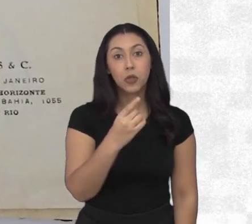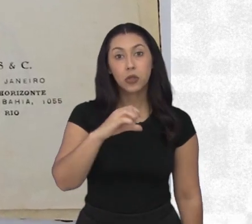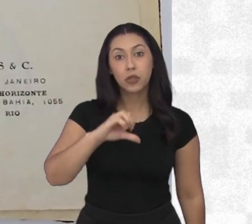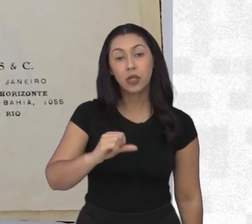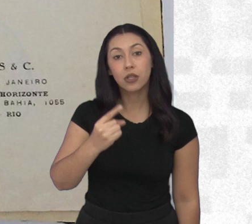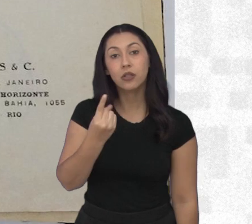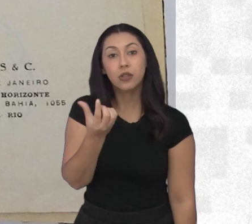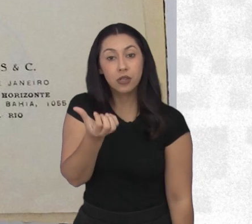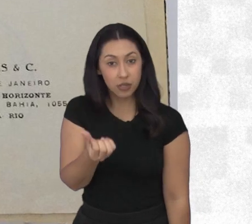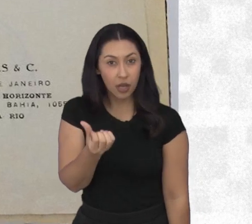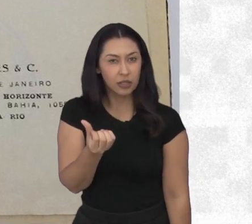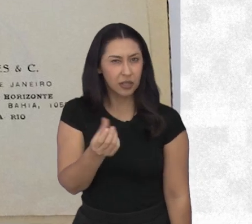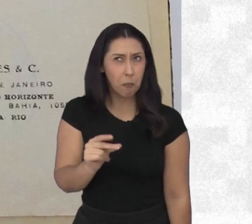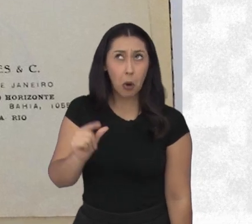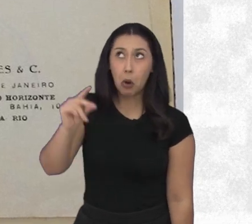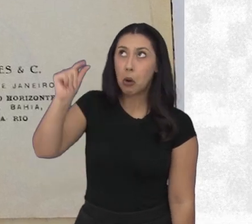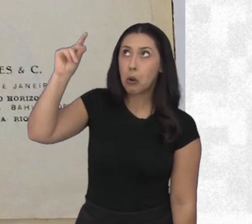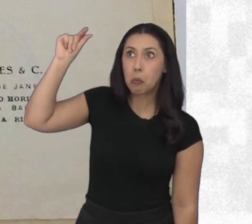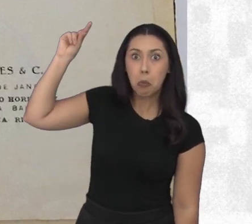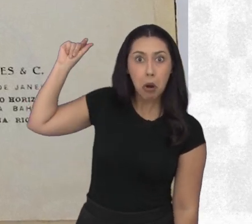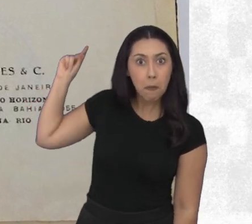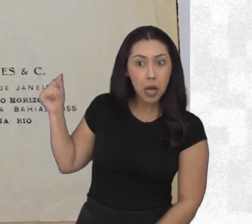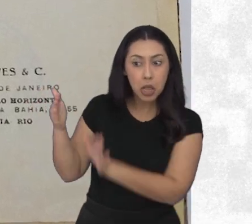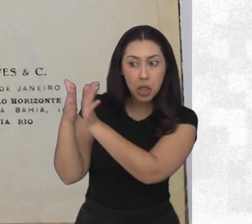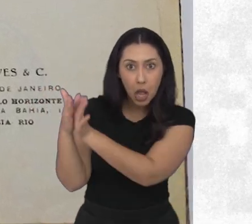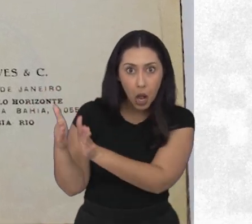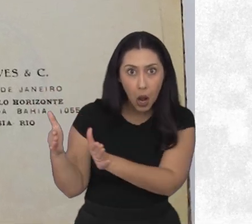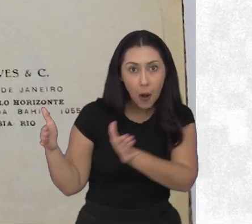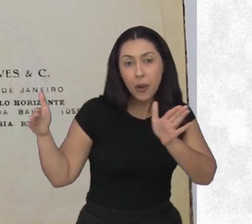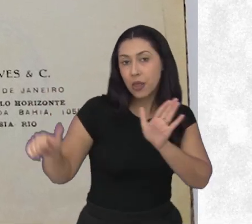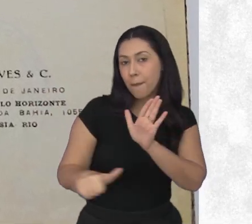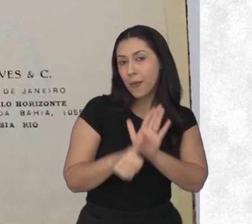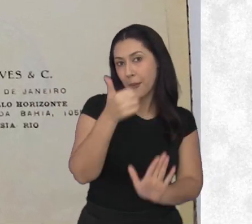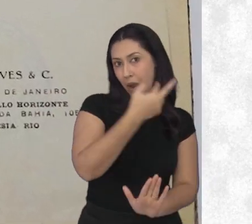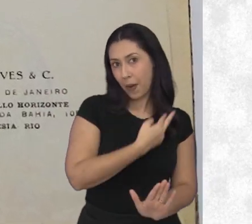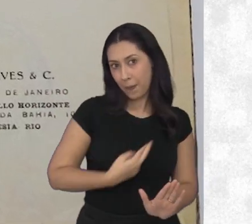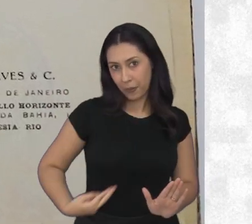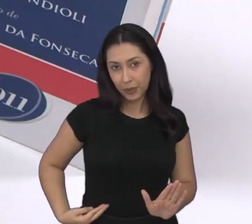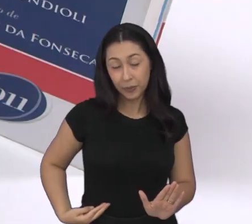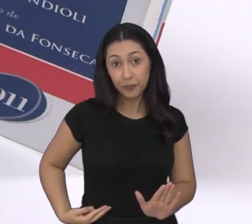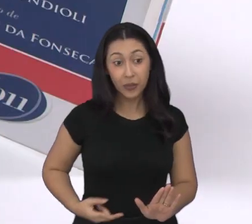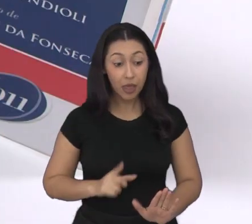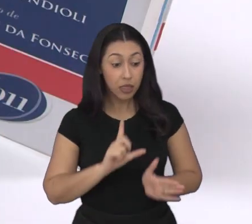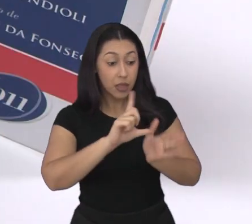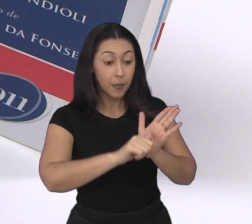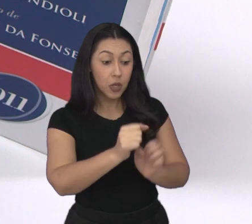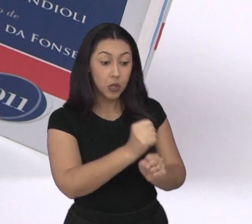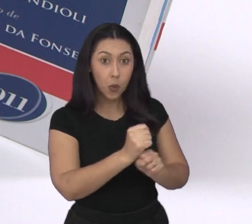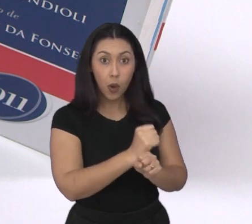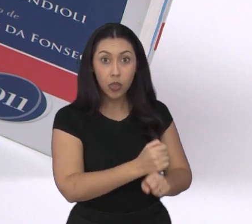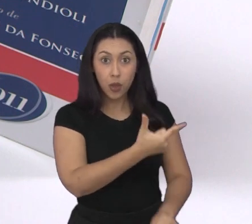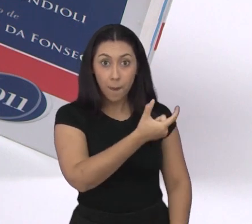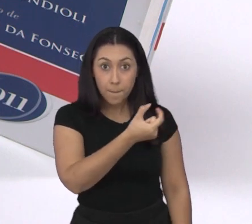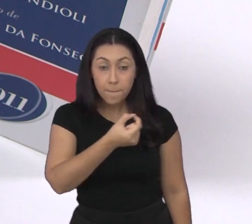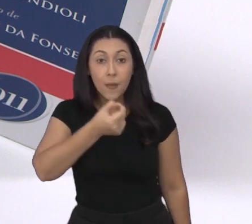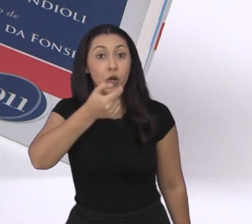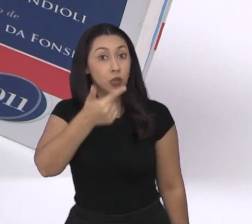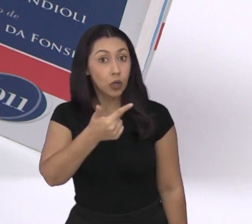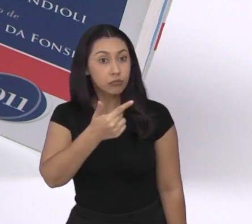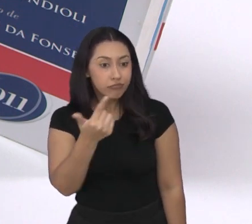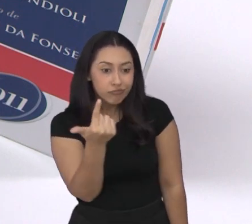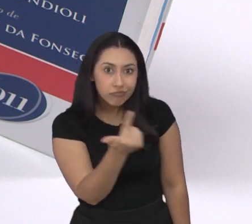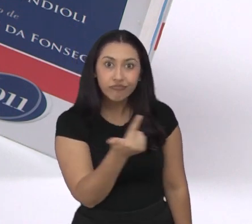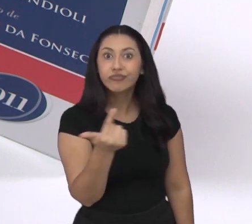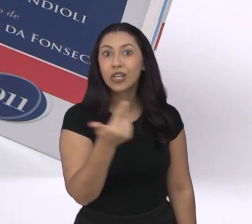criada em 1916, há mais de 100 anos, durante a Primeira República. Em 2002, uma segunda edição